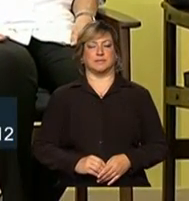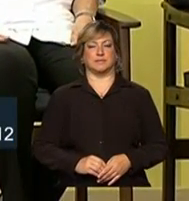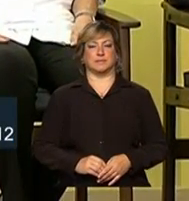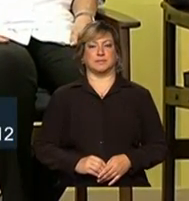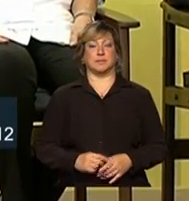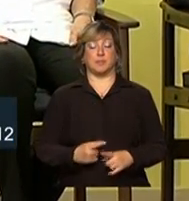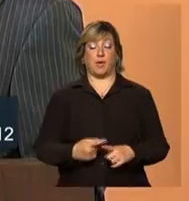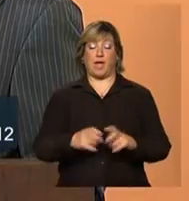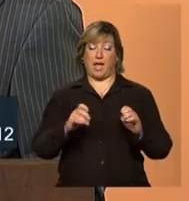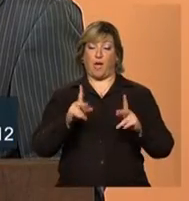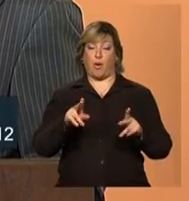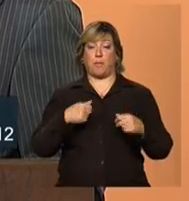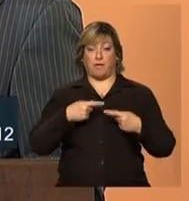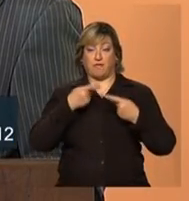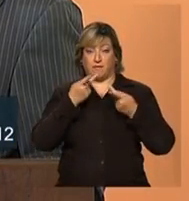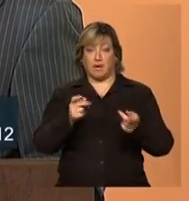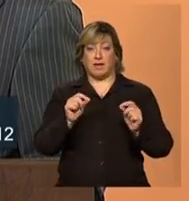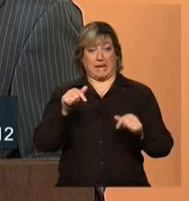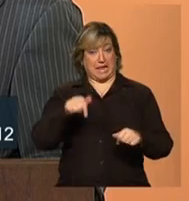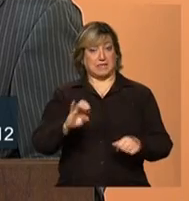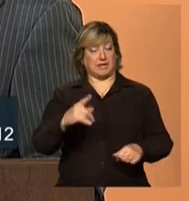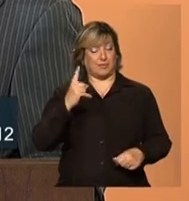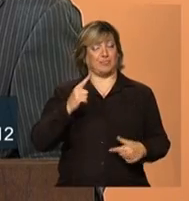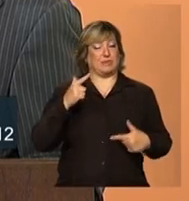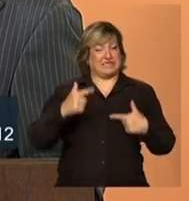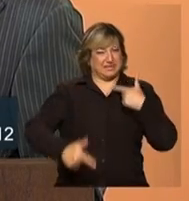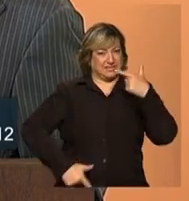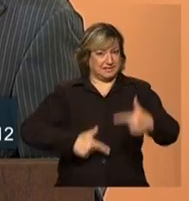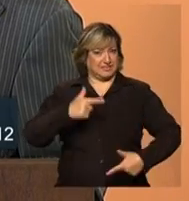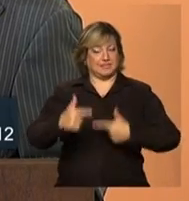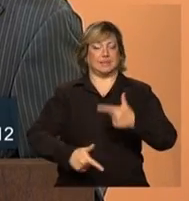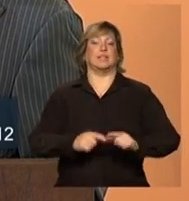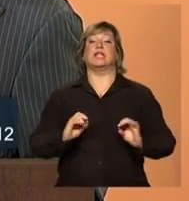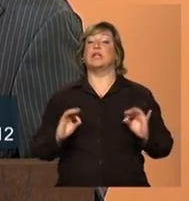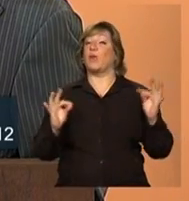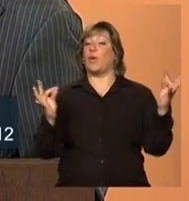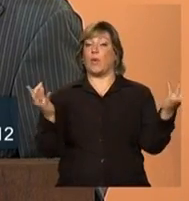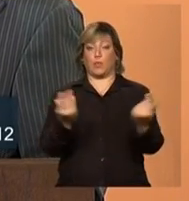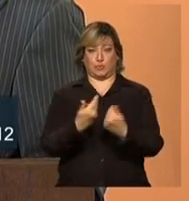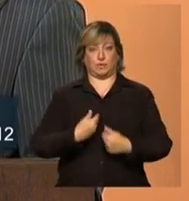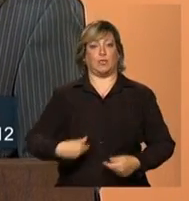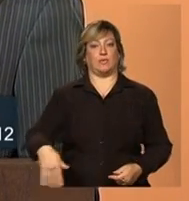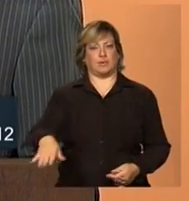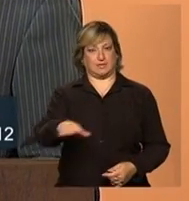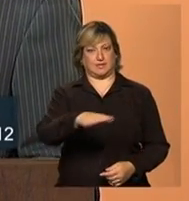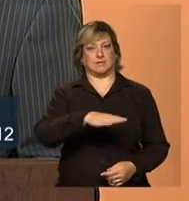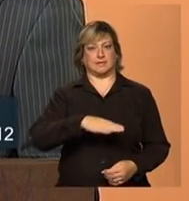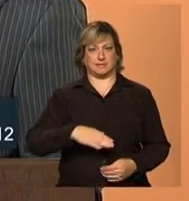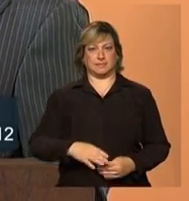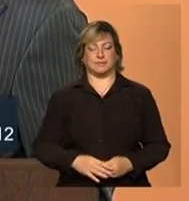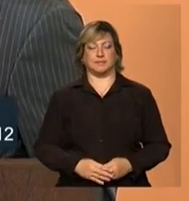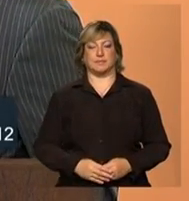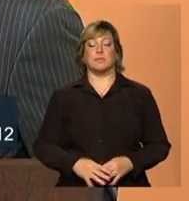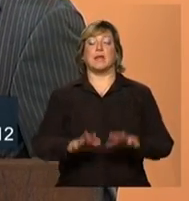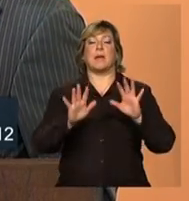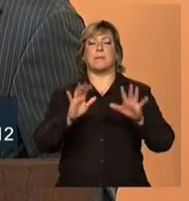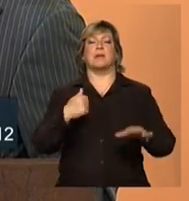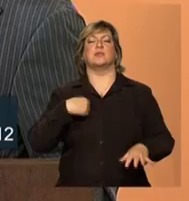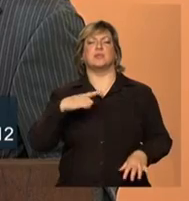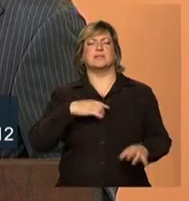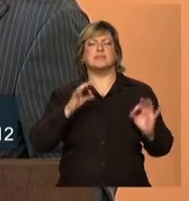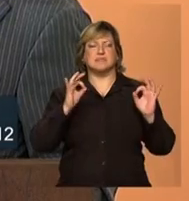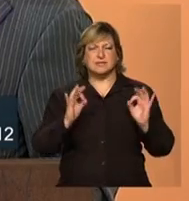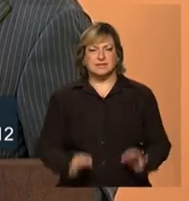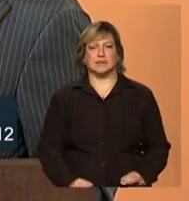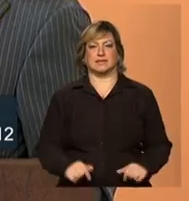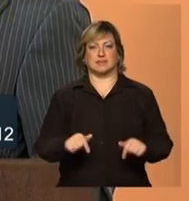Porque, como eu digo, essa é uma guerra de todos nós. Mas eu tenho certeza, Presidenta,